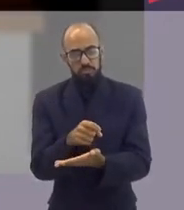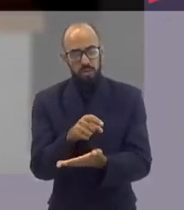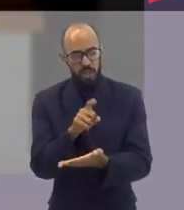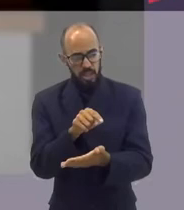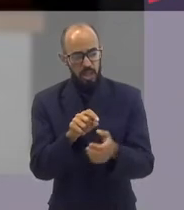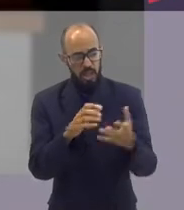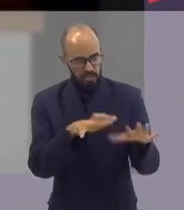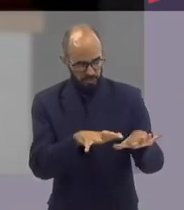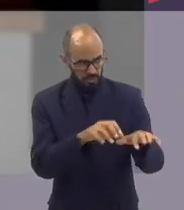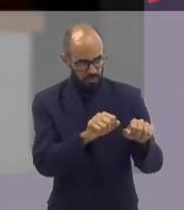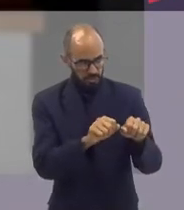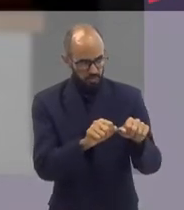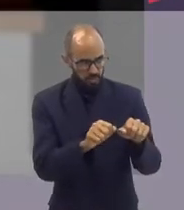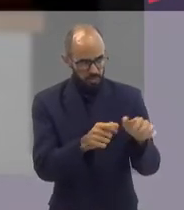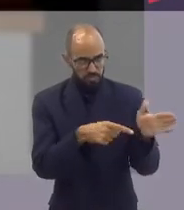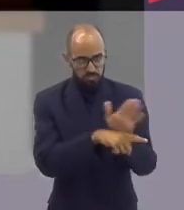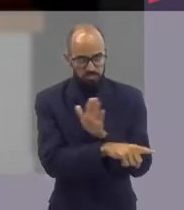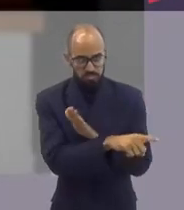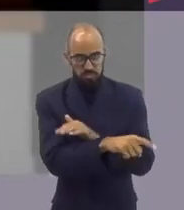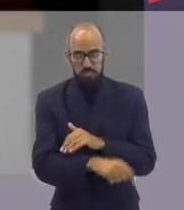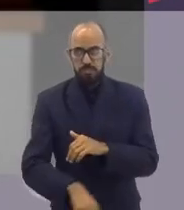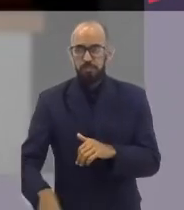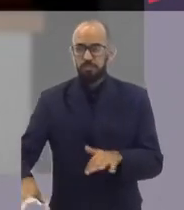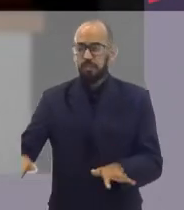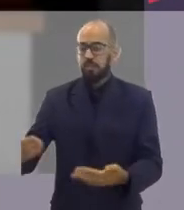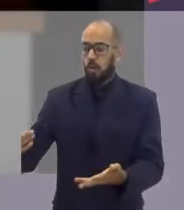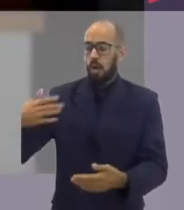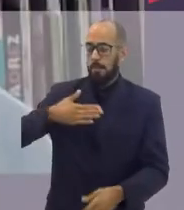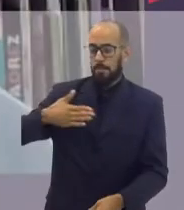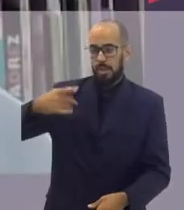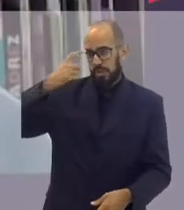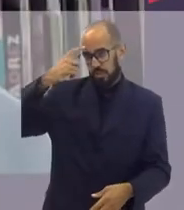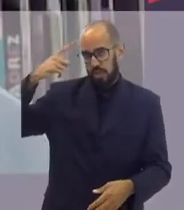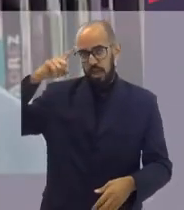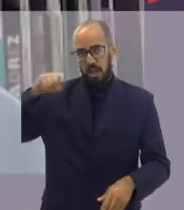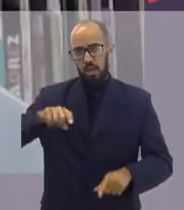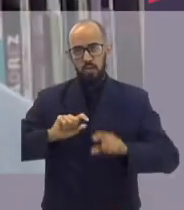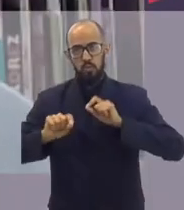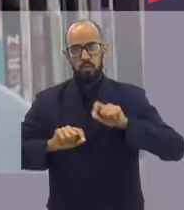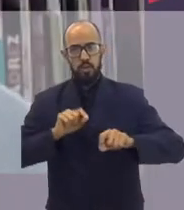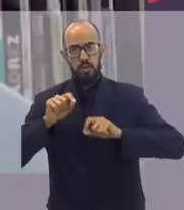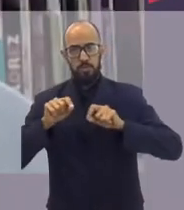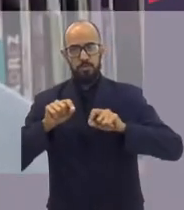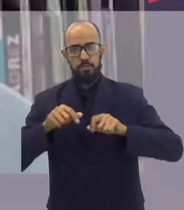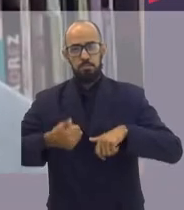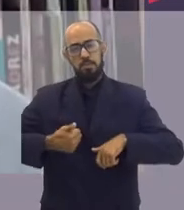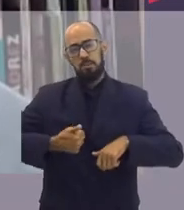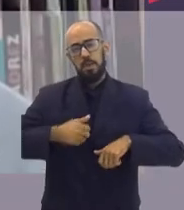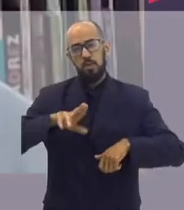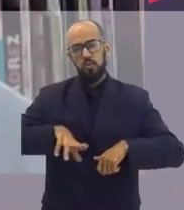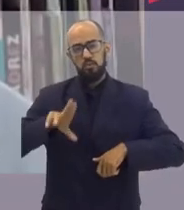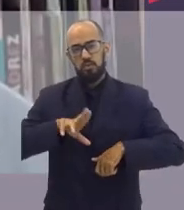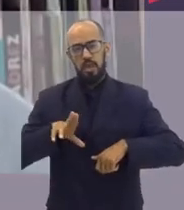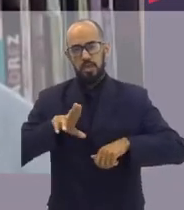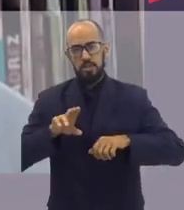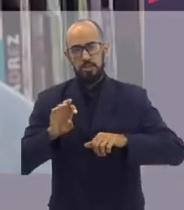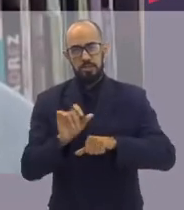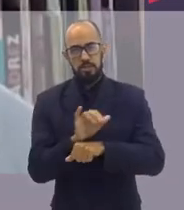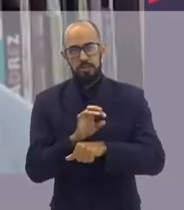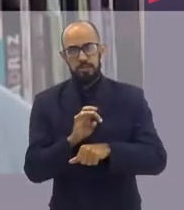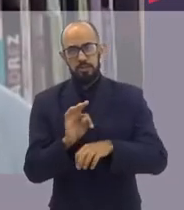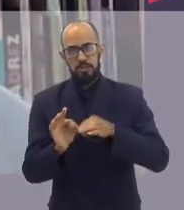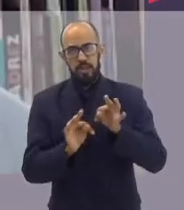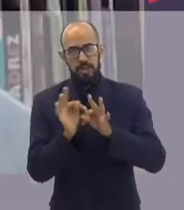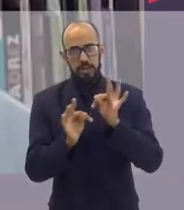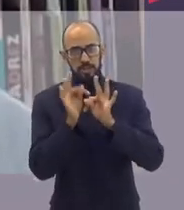computação? Foi por aí o diálogo entre os dois assuntos? A minha ideia era dupla, né? Primeiro é usar as técnicas de